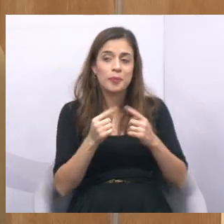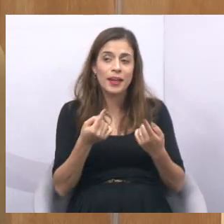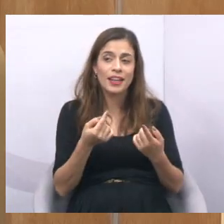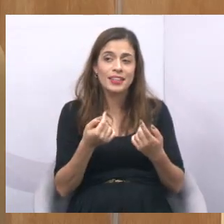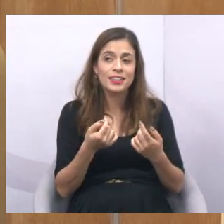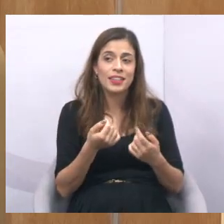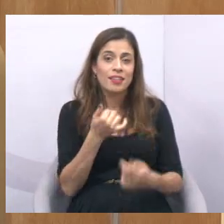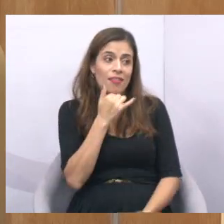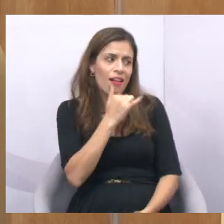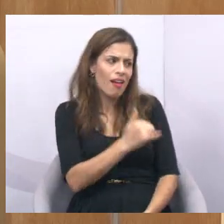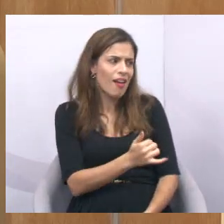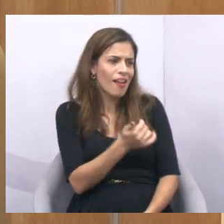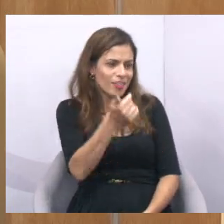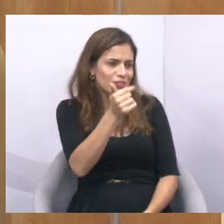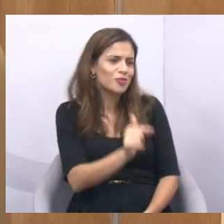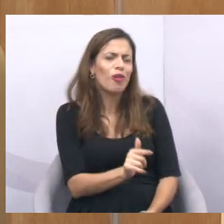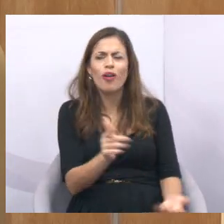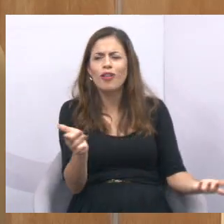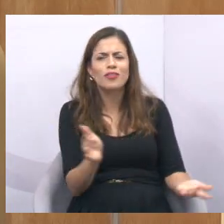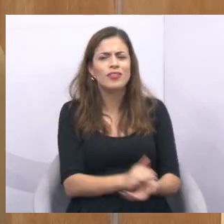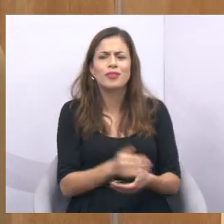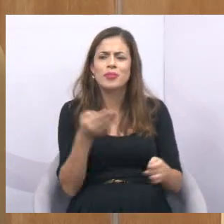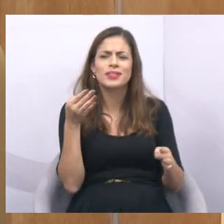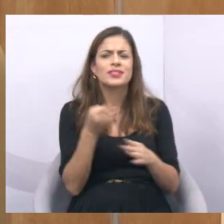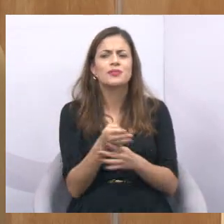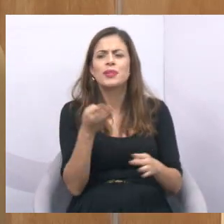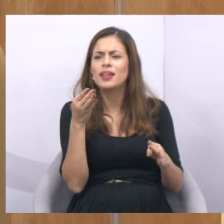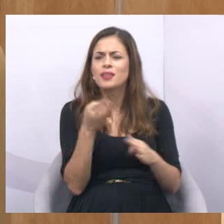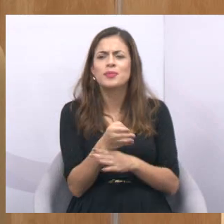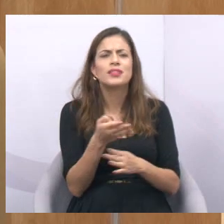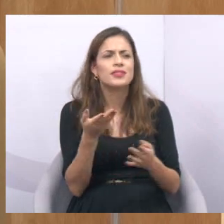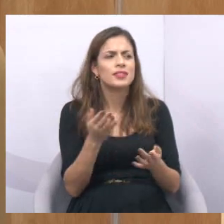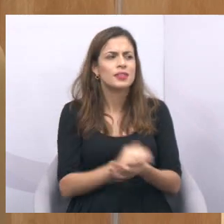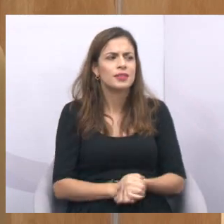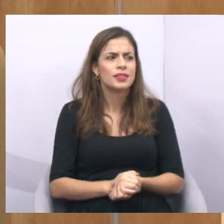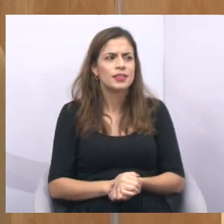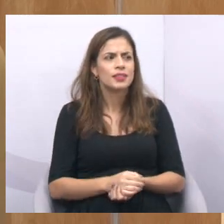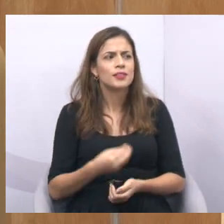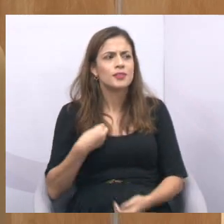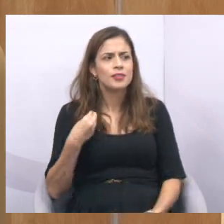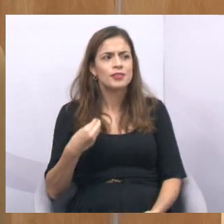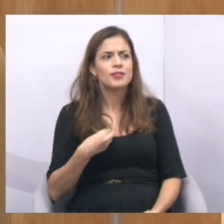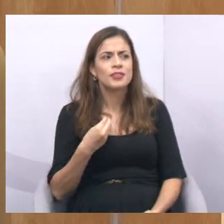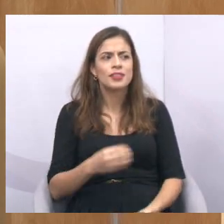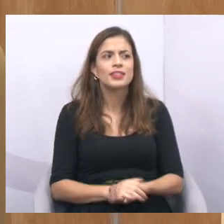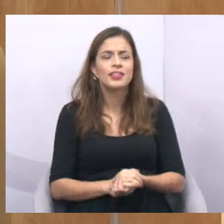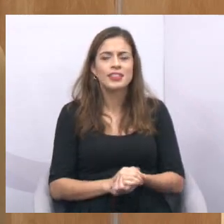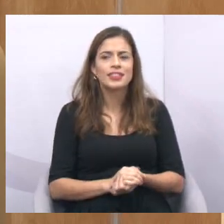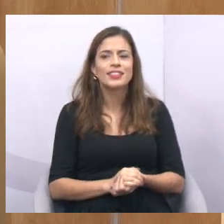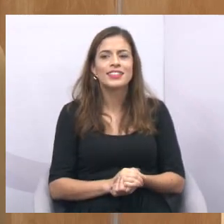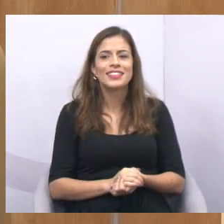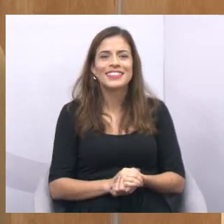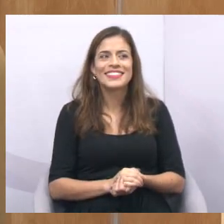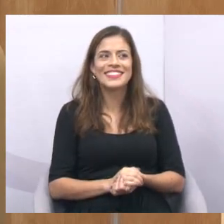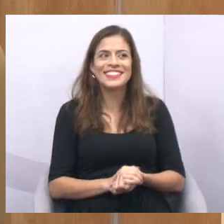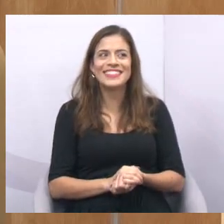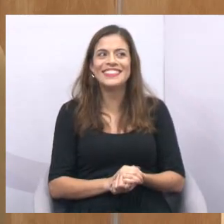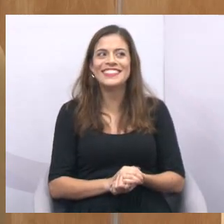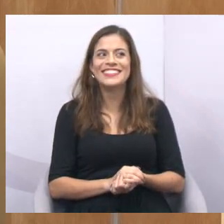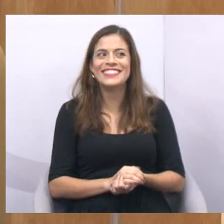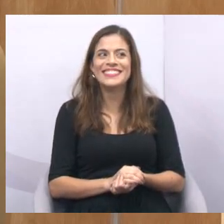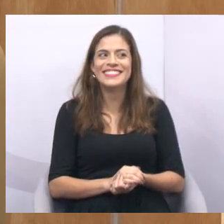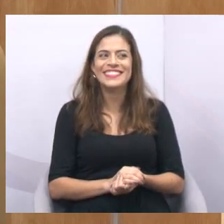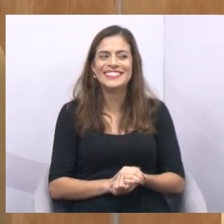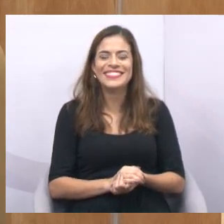gente conta. Se eu não contar as coisas que eu participei, que eu fiz, o que eu senti, né? E eu